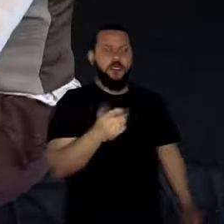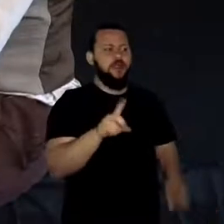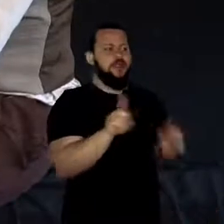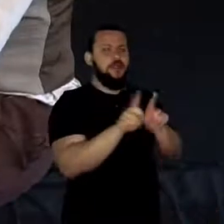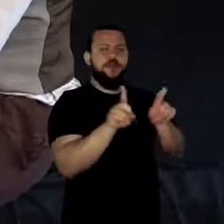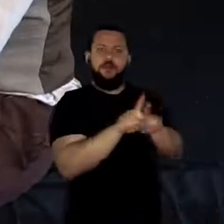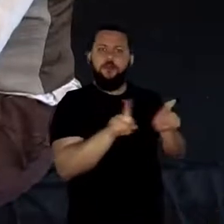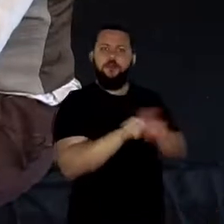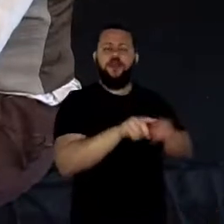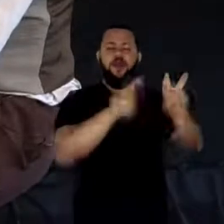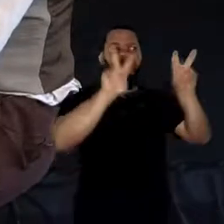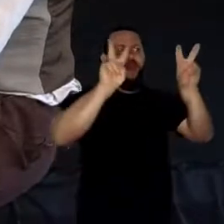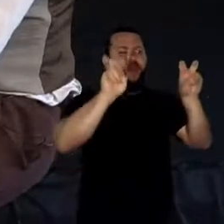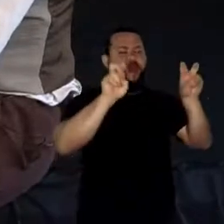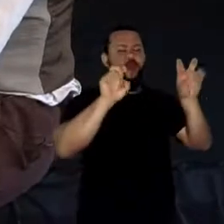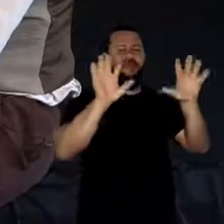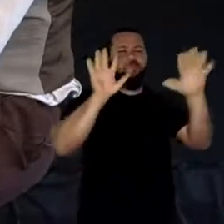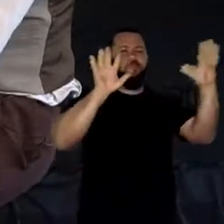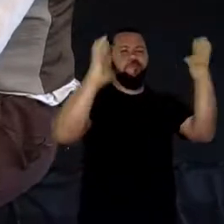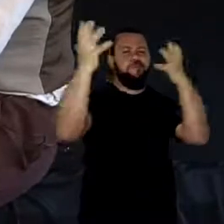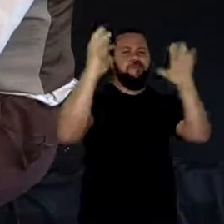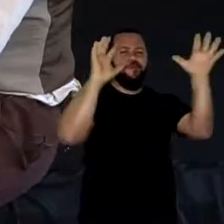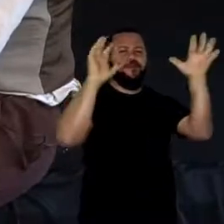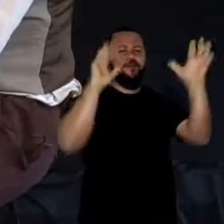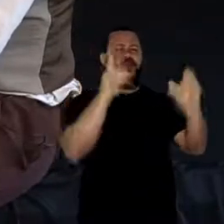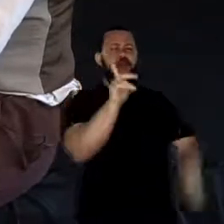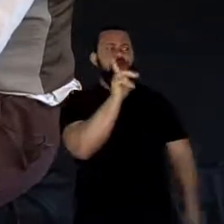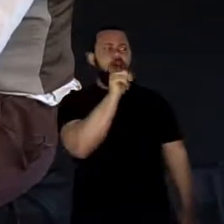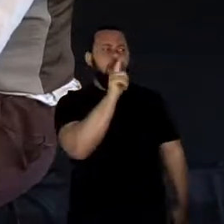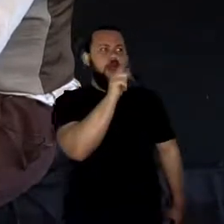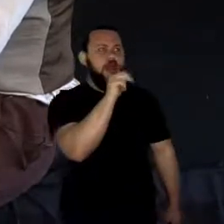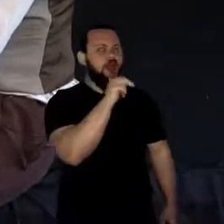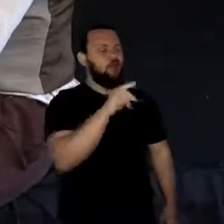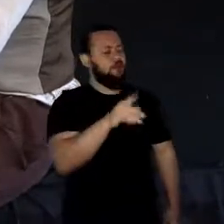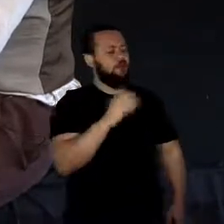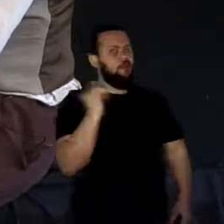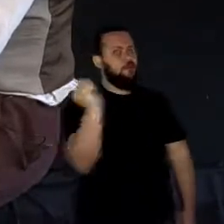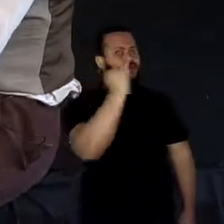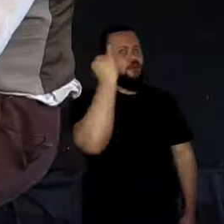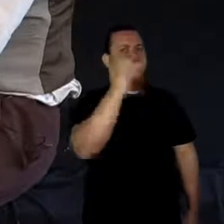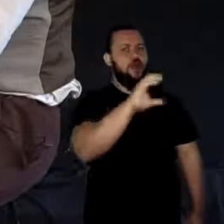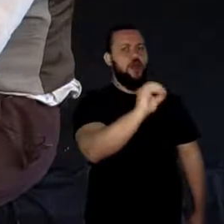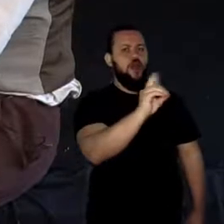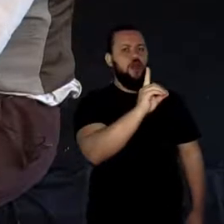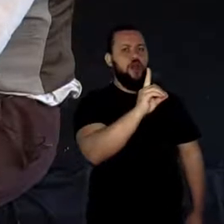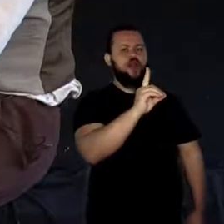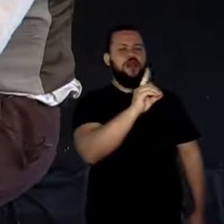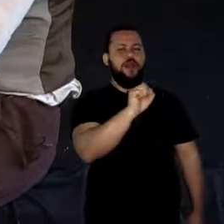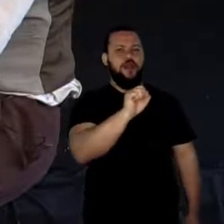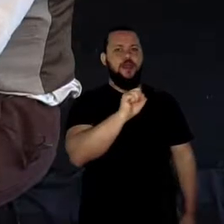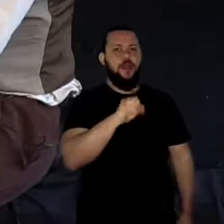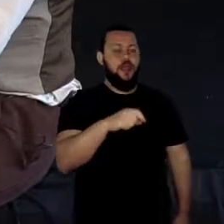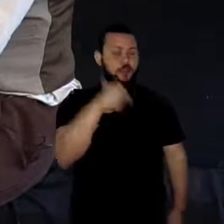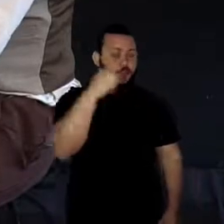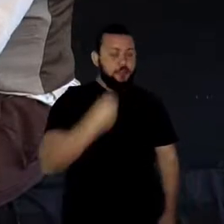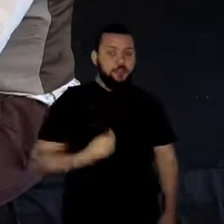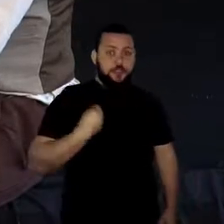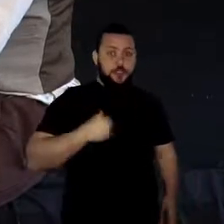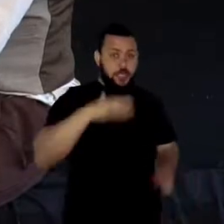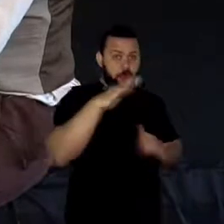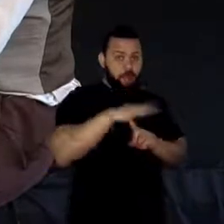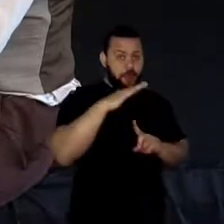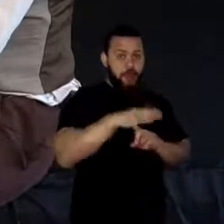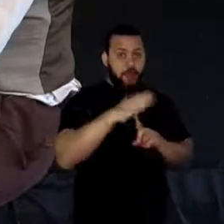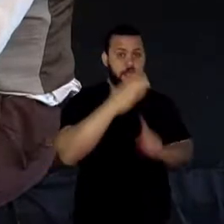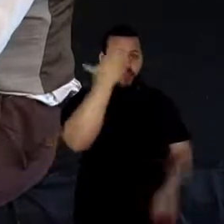clima, que você falou, da água, muito importante, é uma ODS muito importante. Nós estamos aqui no Paraná, Curitiba, aqui Araucária,